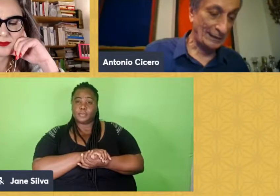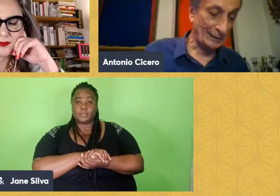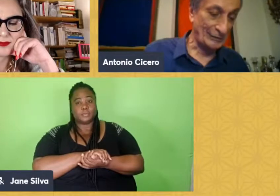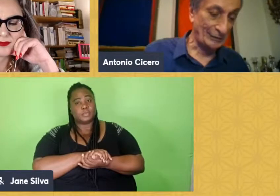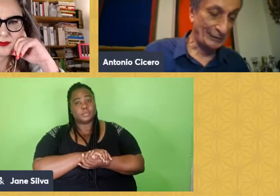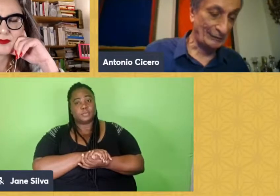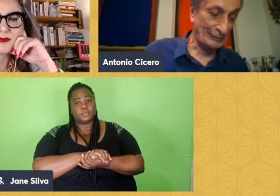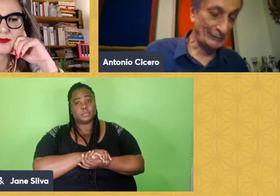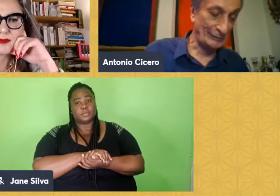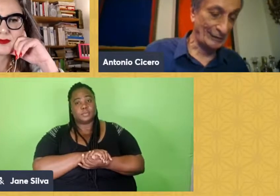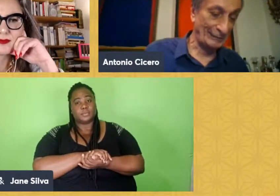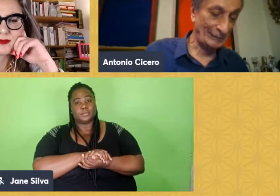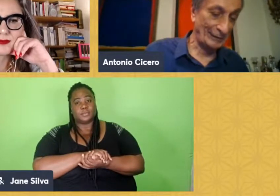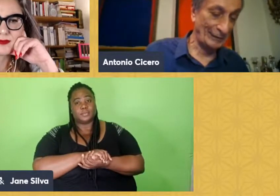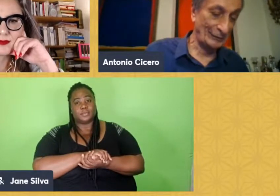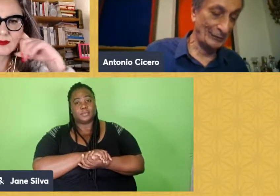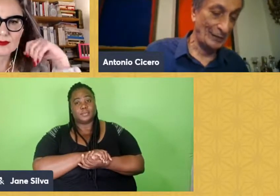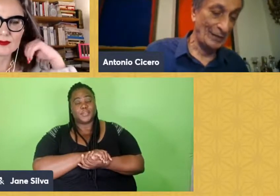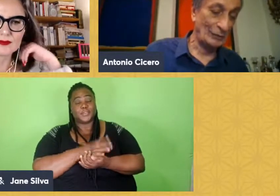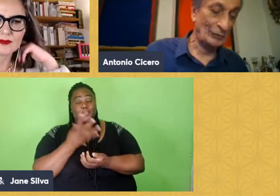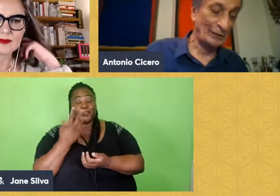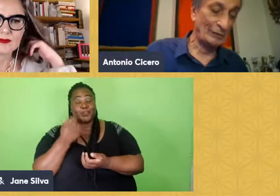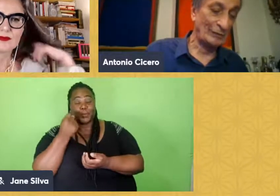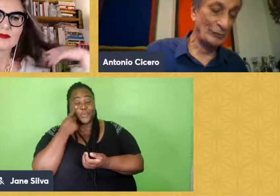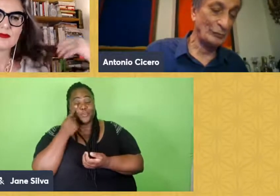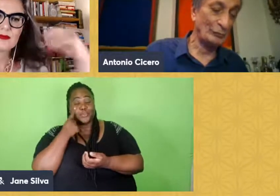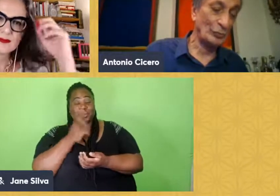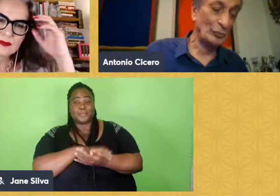tá aqui, Dita, vamos ver.